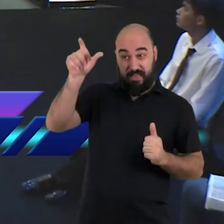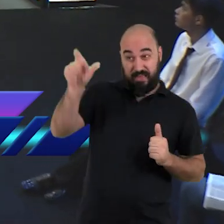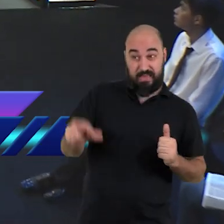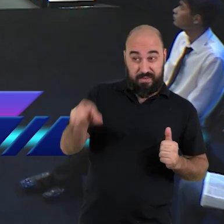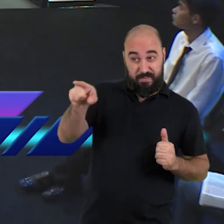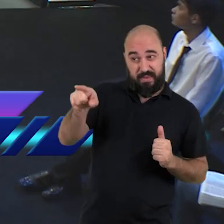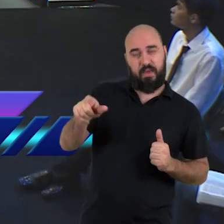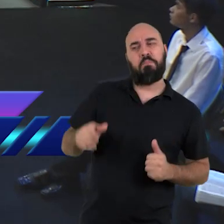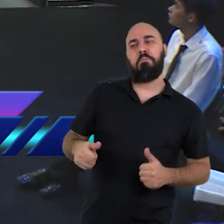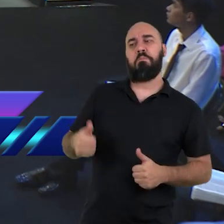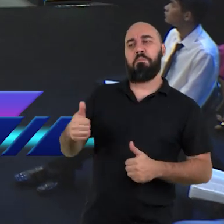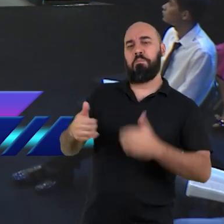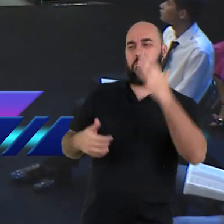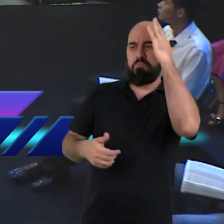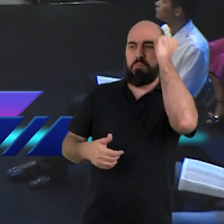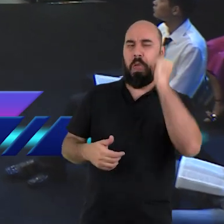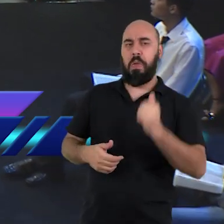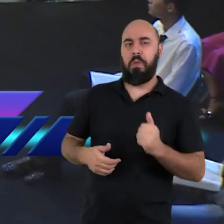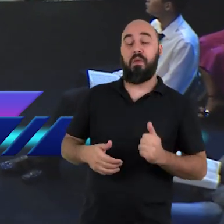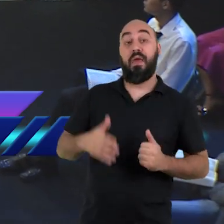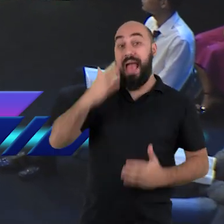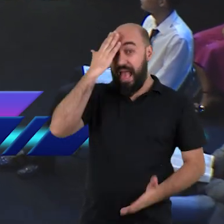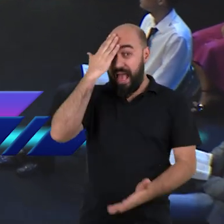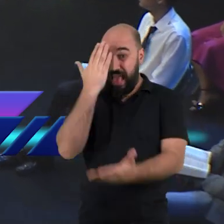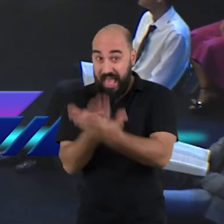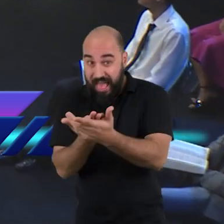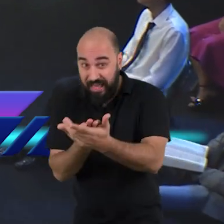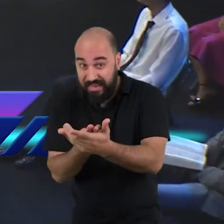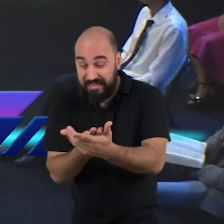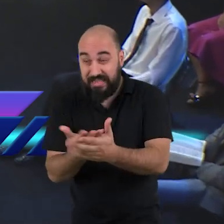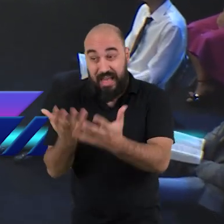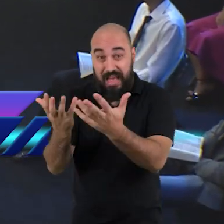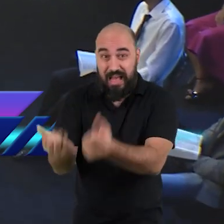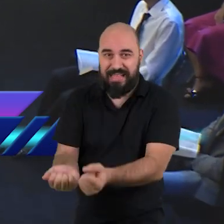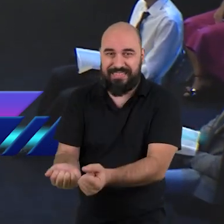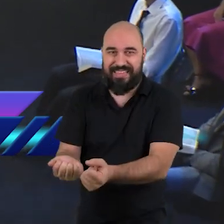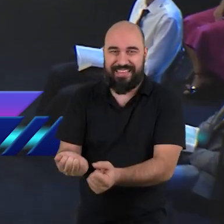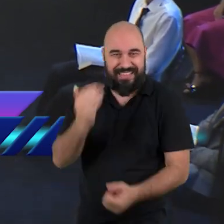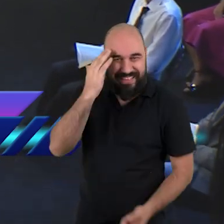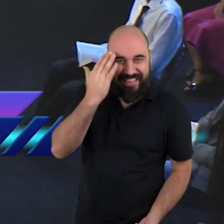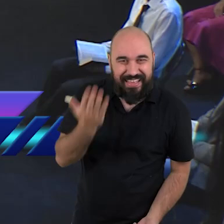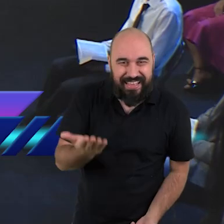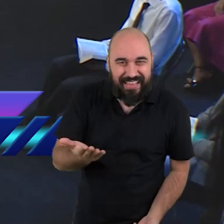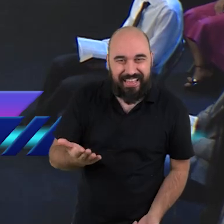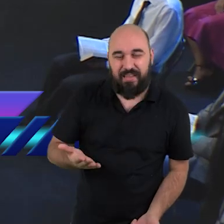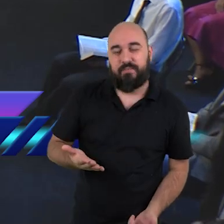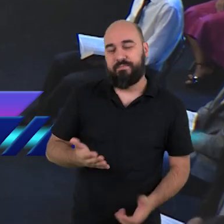Saber que Deus existe é uma coisa, e crer em Deus é outra coisa. Veja só,